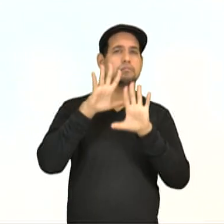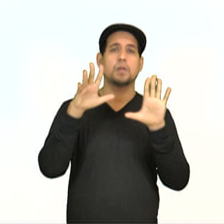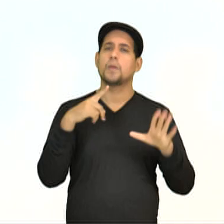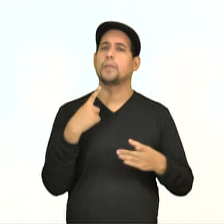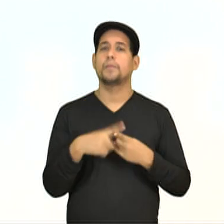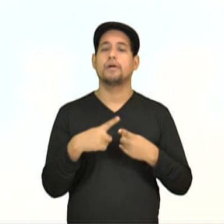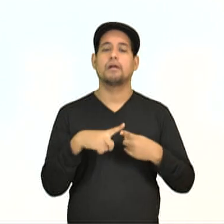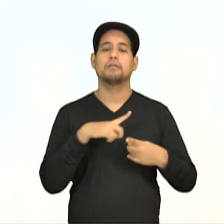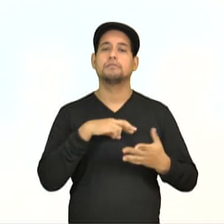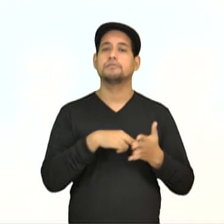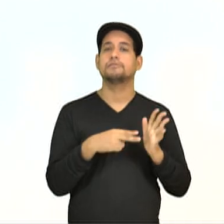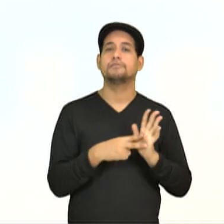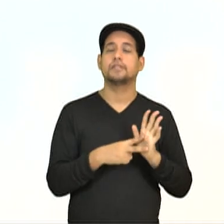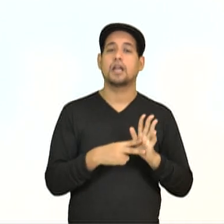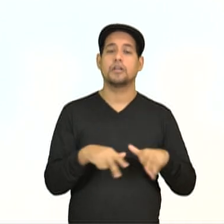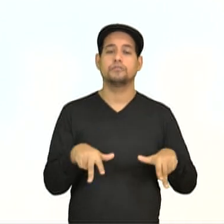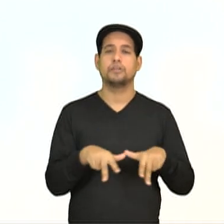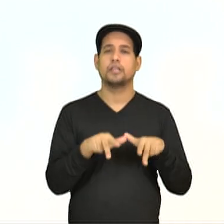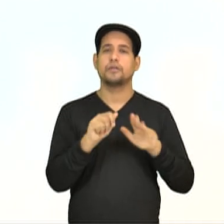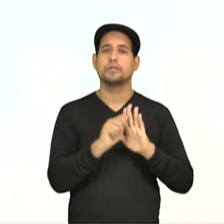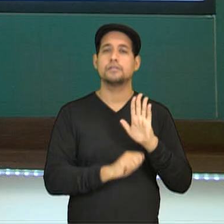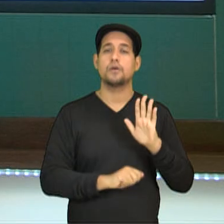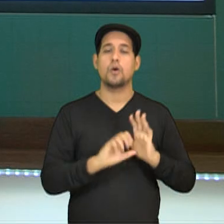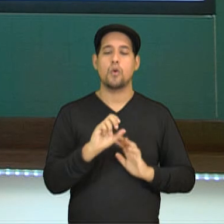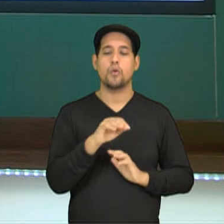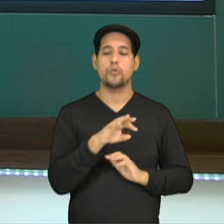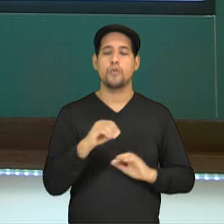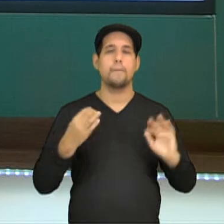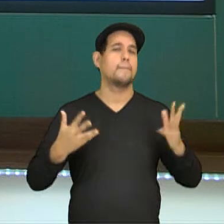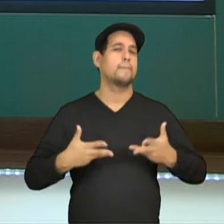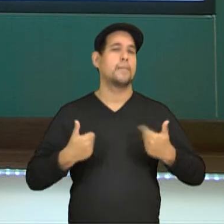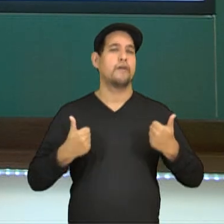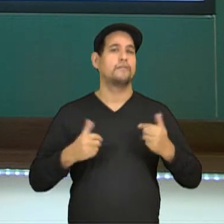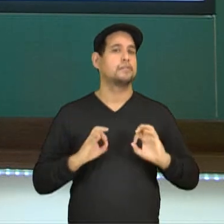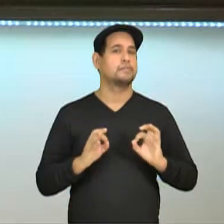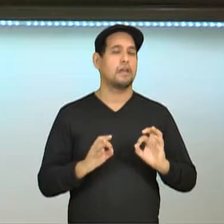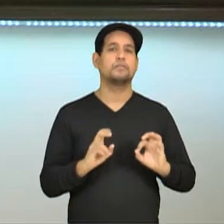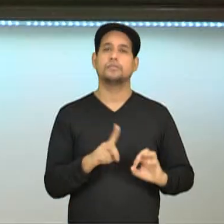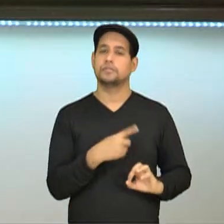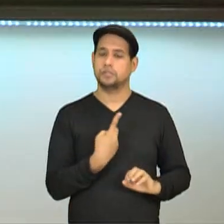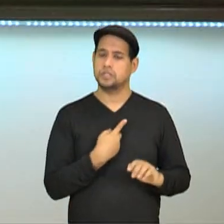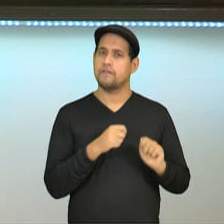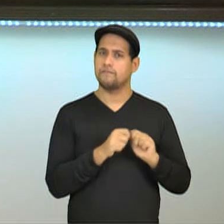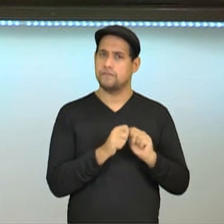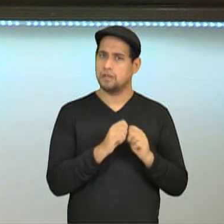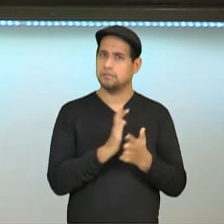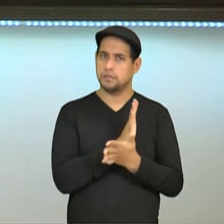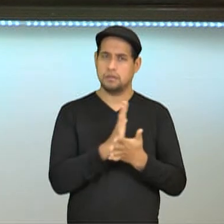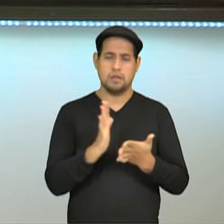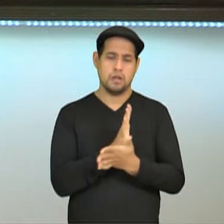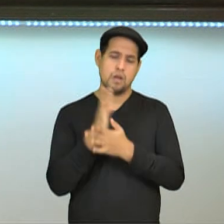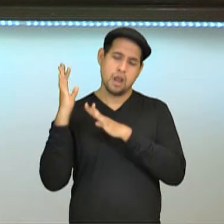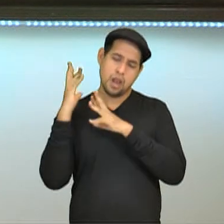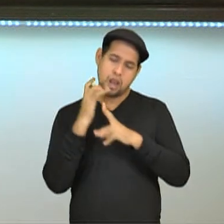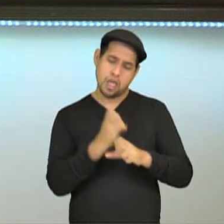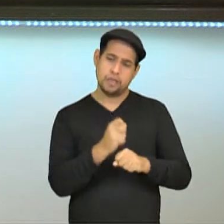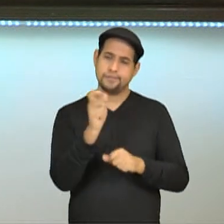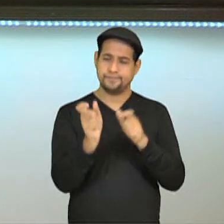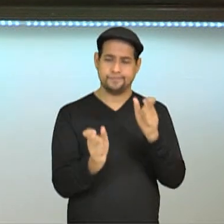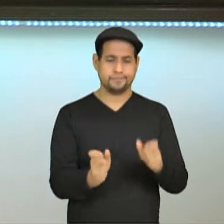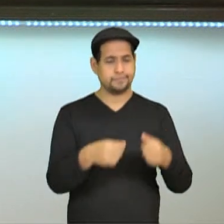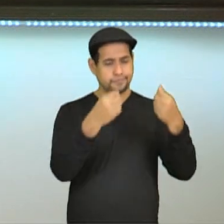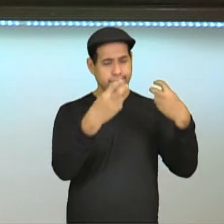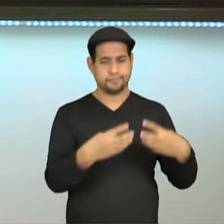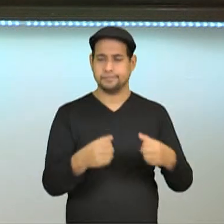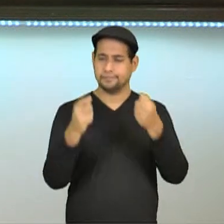ele pertence ao gênero textual conto maravilhoso, certo? Fizemos ali algumas retomadas das características